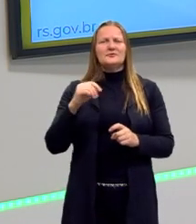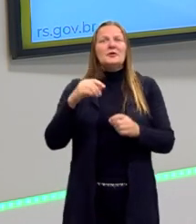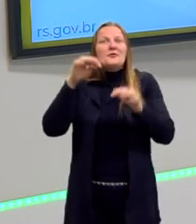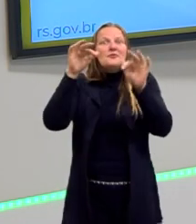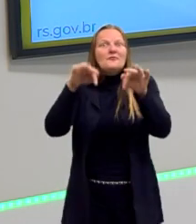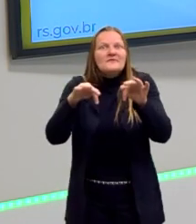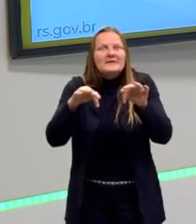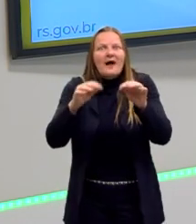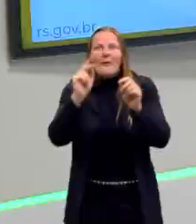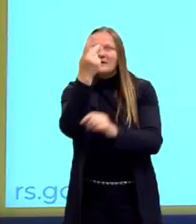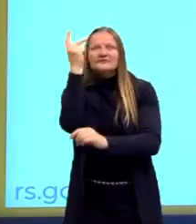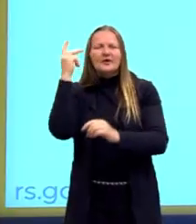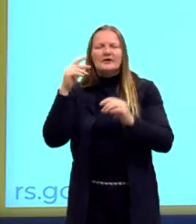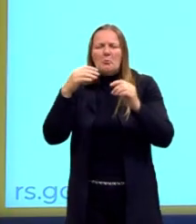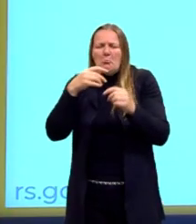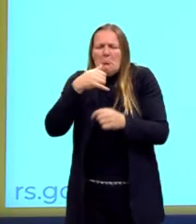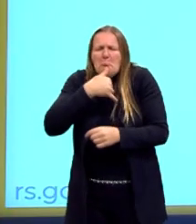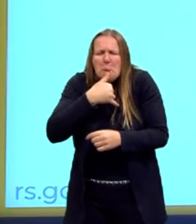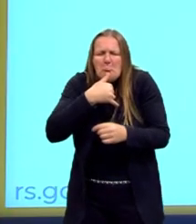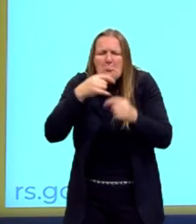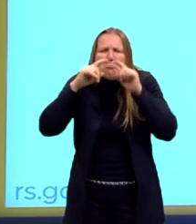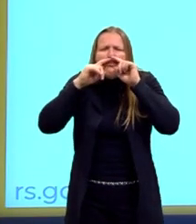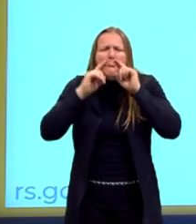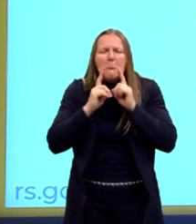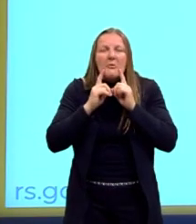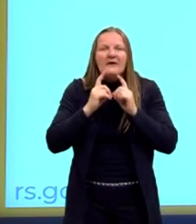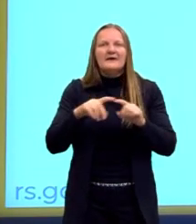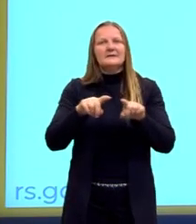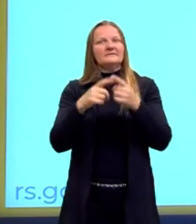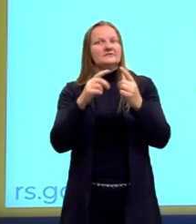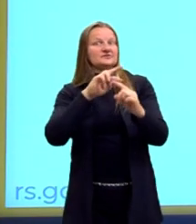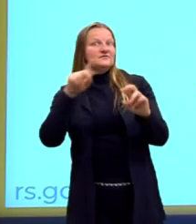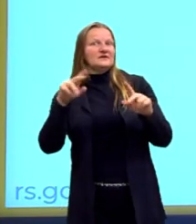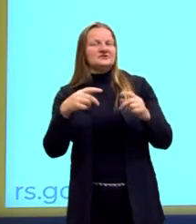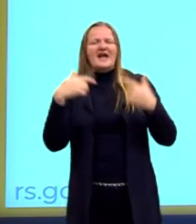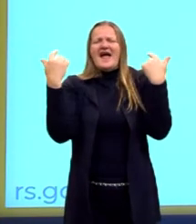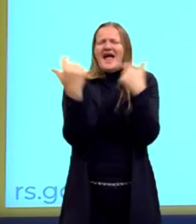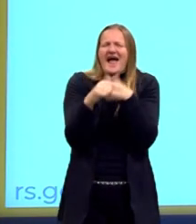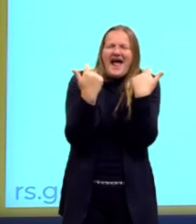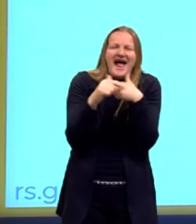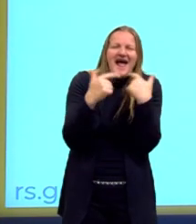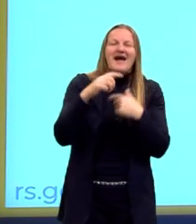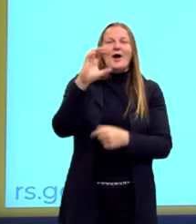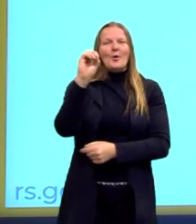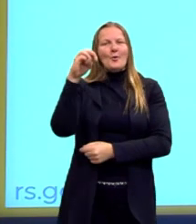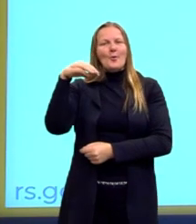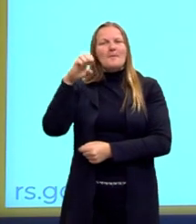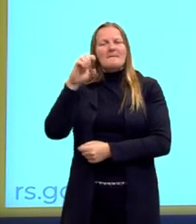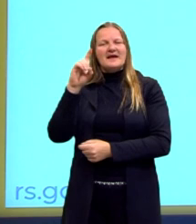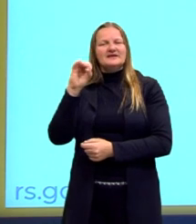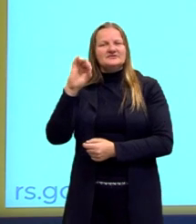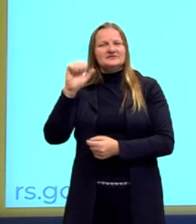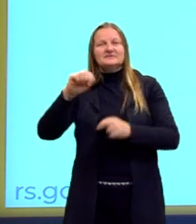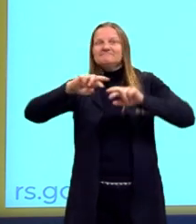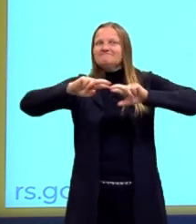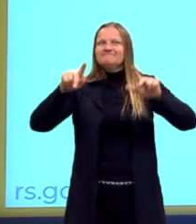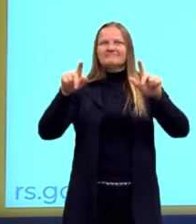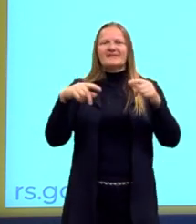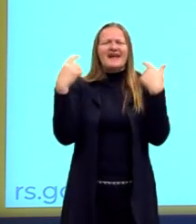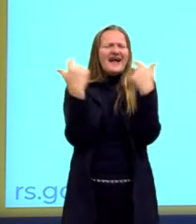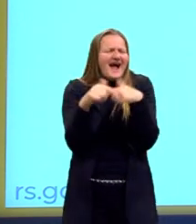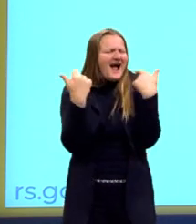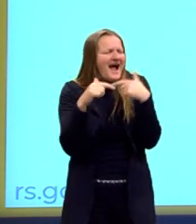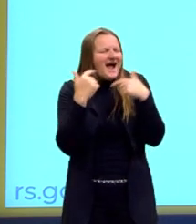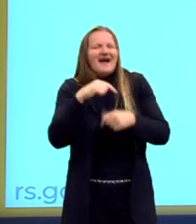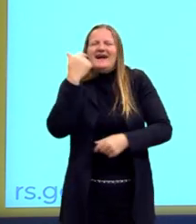as tragédias já comédia não a comédia era com pessoas da polis eram pessoas esteira caricaturas